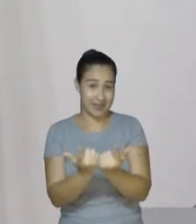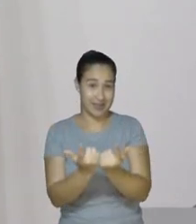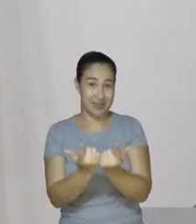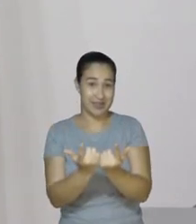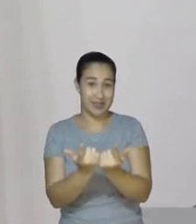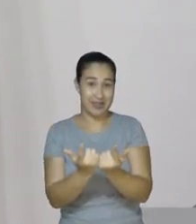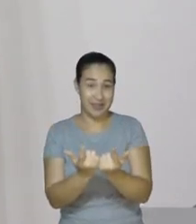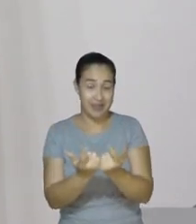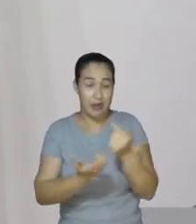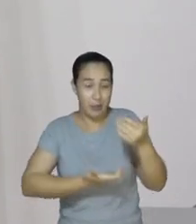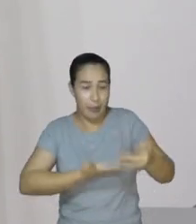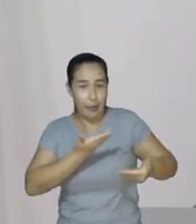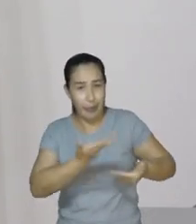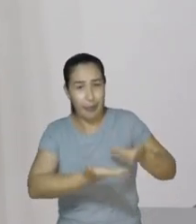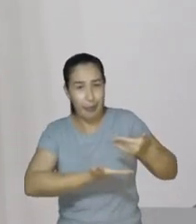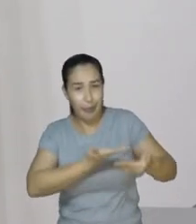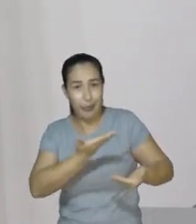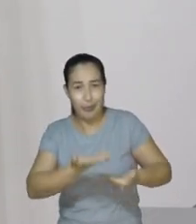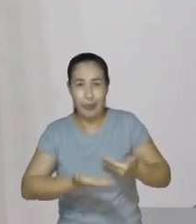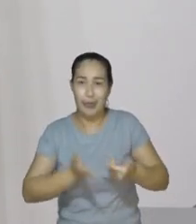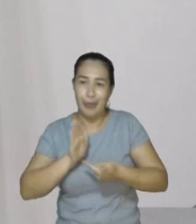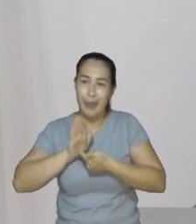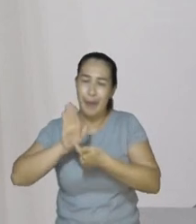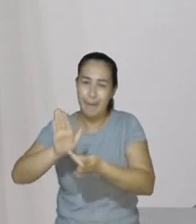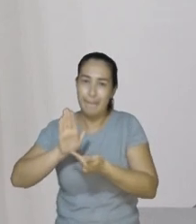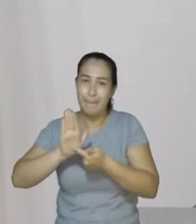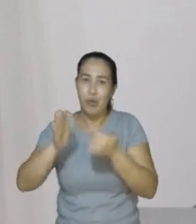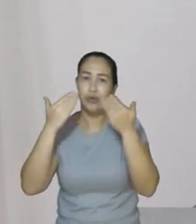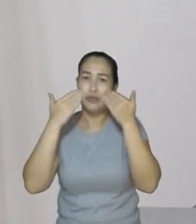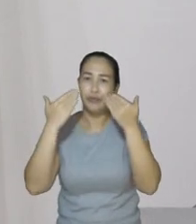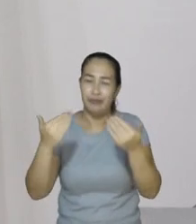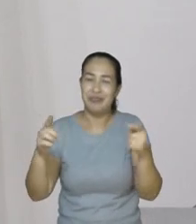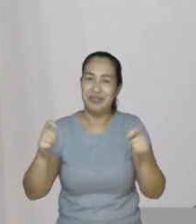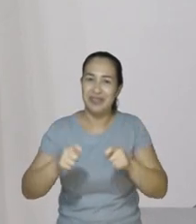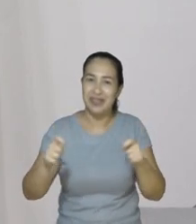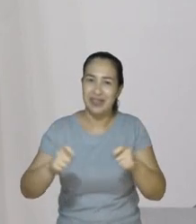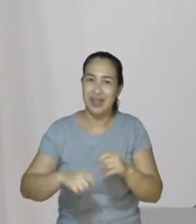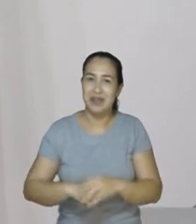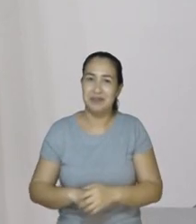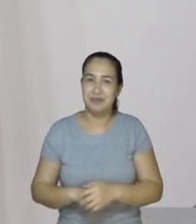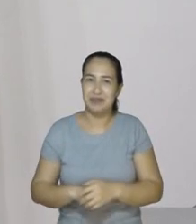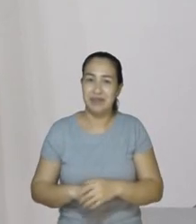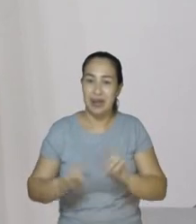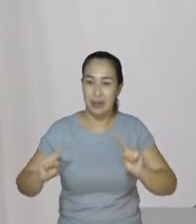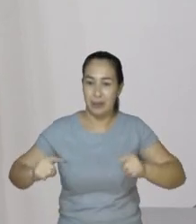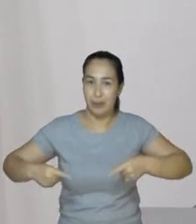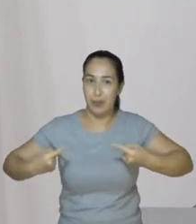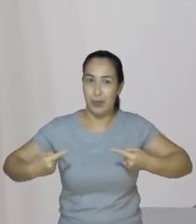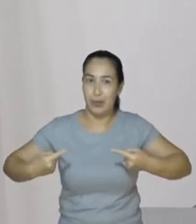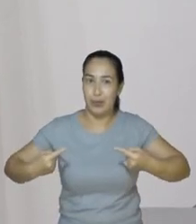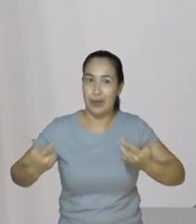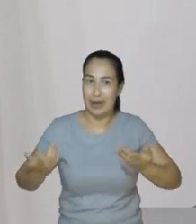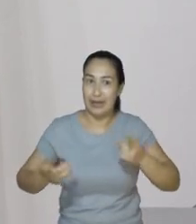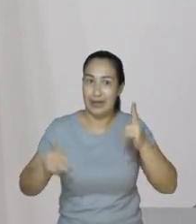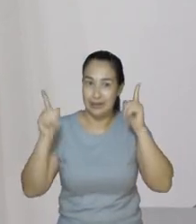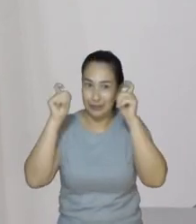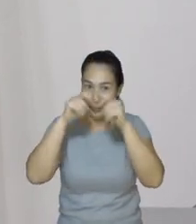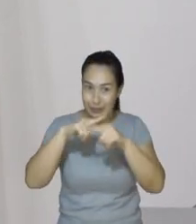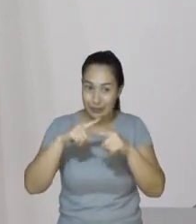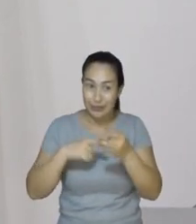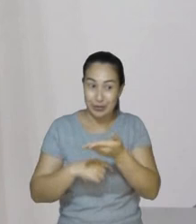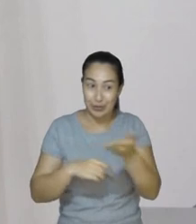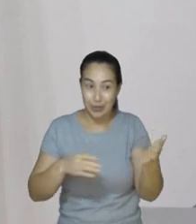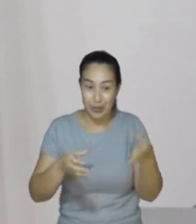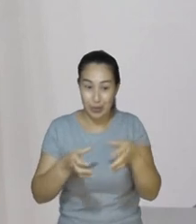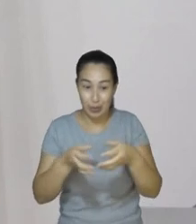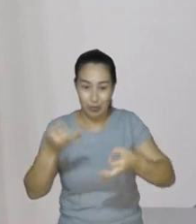sendo apresentado dentro dos parlamentos. E acaba sendo uma disputa muito acirrada, inclusive para o próprio corpo de jurados que fazem parte,